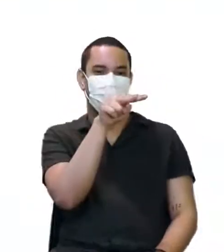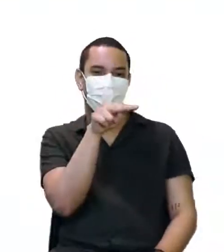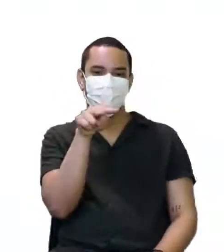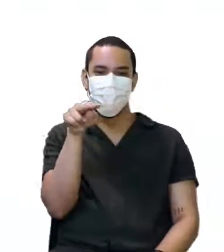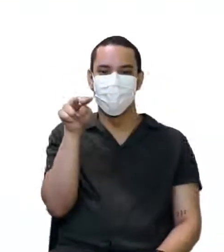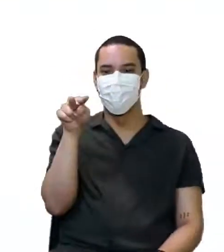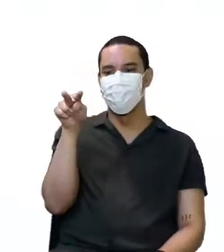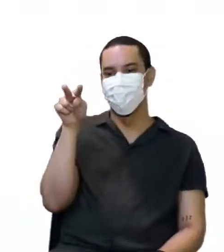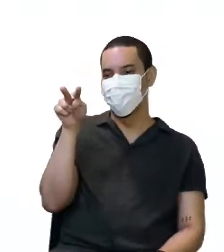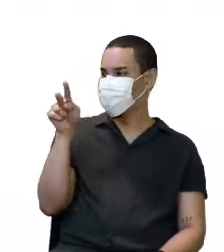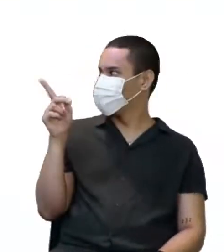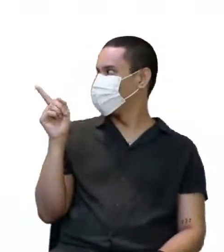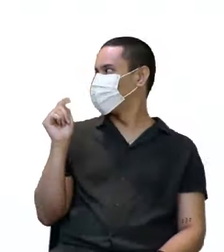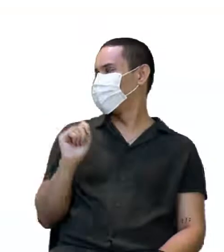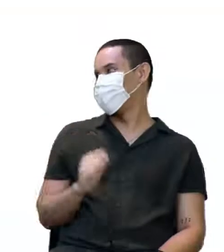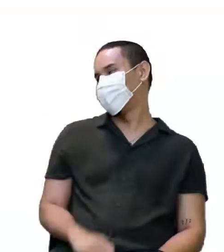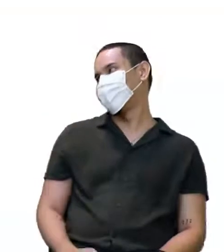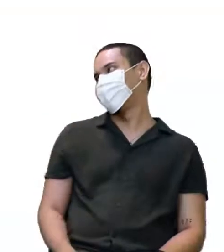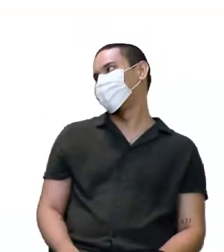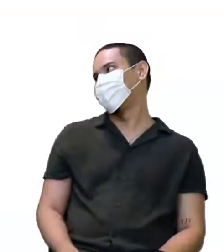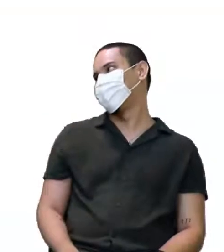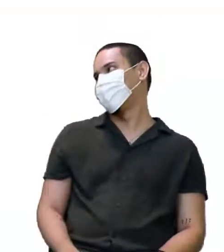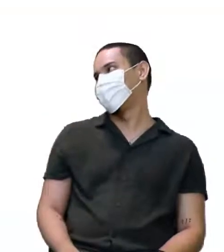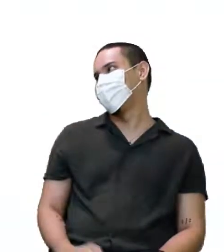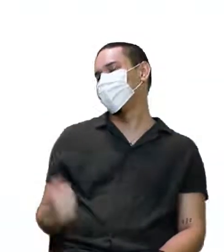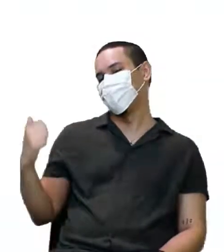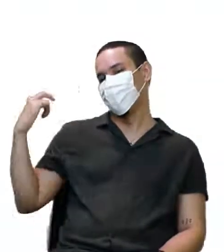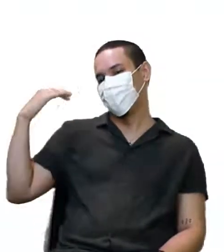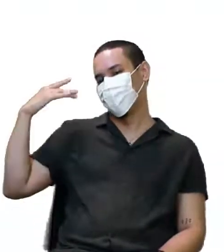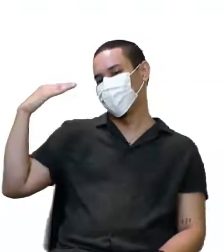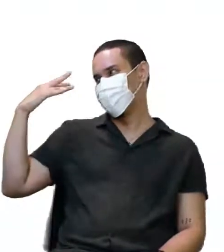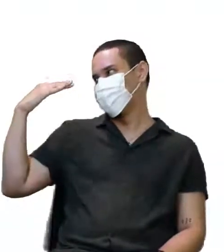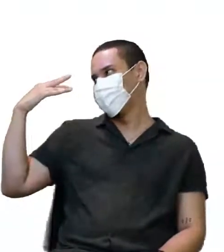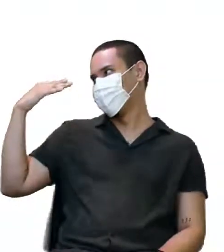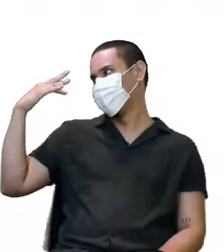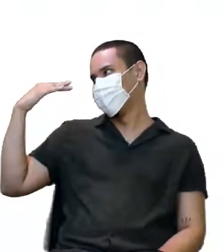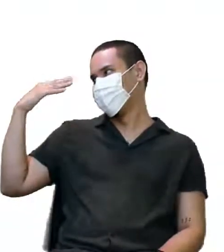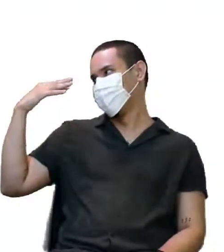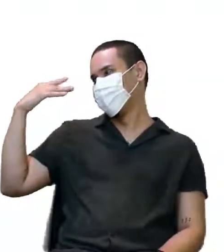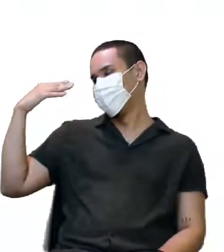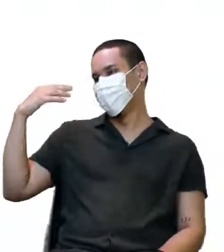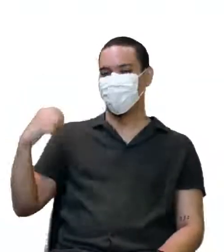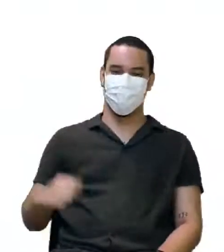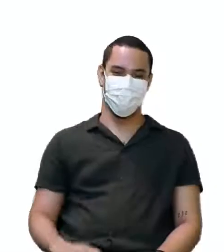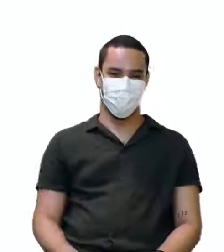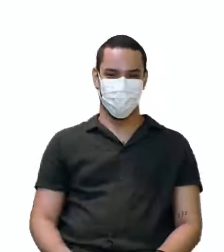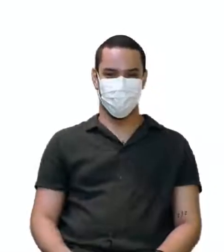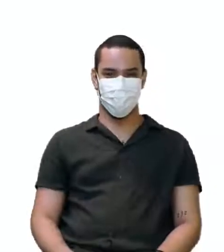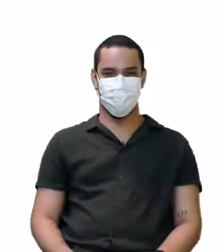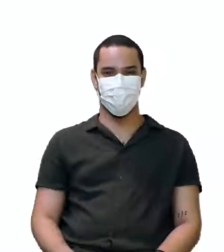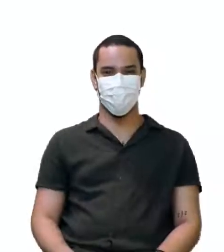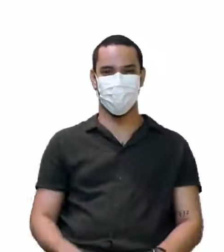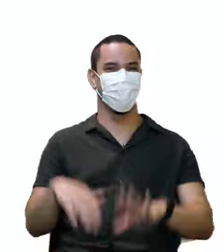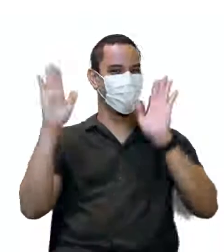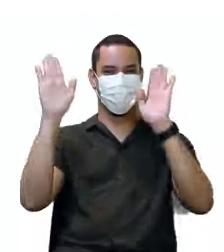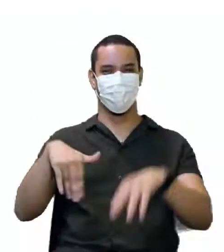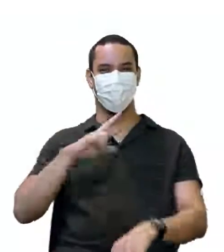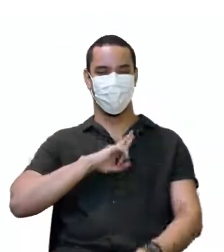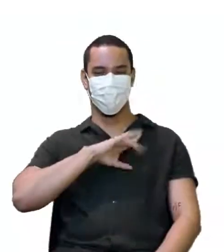Olha pra ela, Vitor. Ela tá encantada aí com o Vitor. Sim, que lindo. Vamos, para desse romance. Vamos